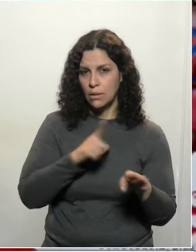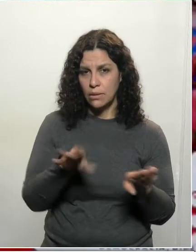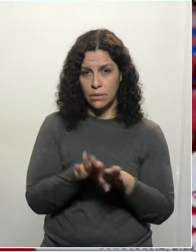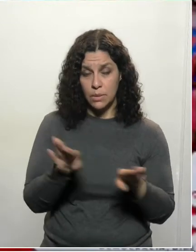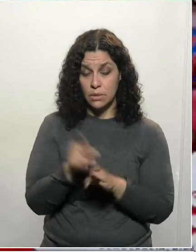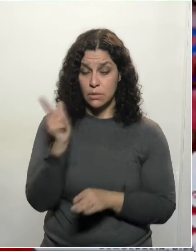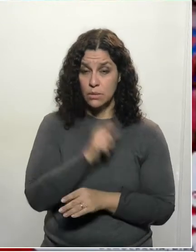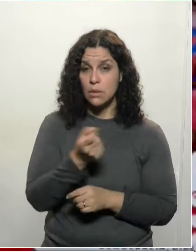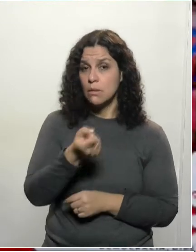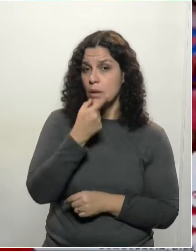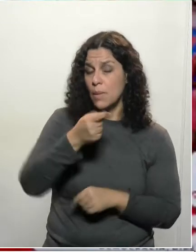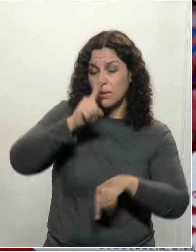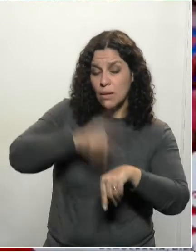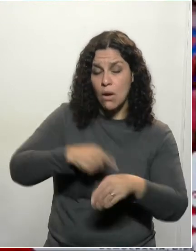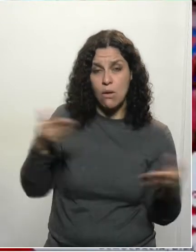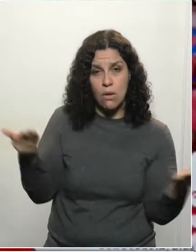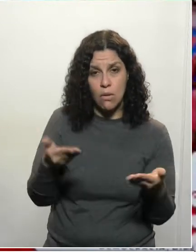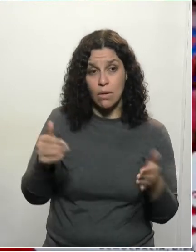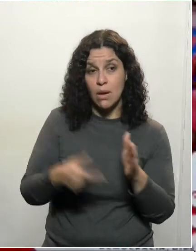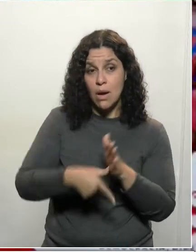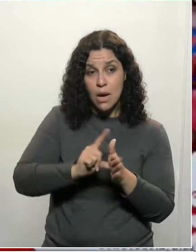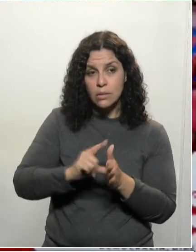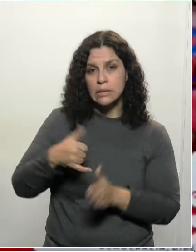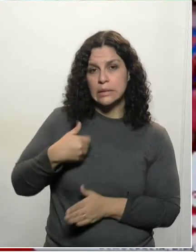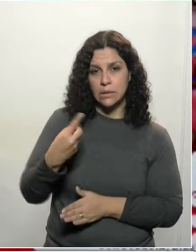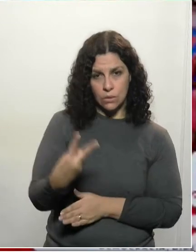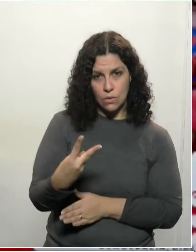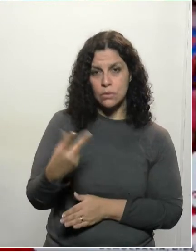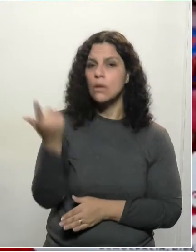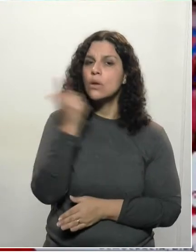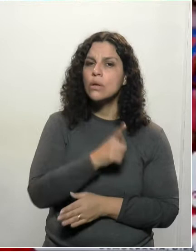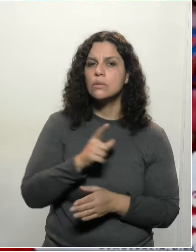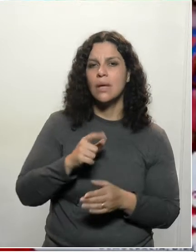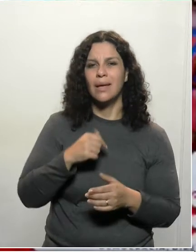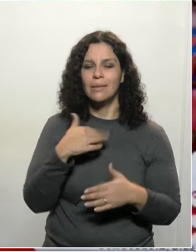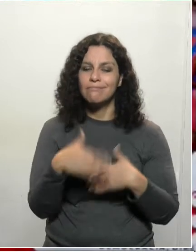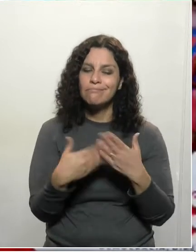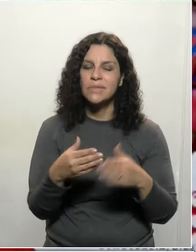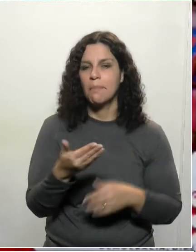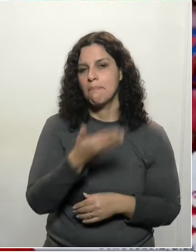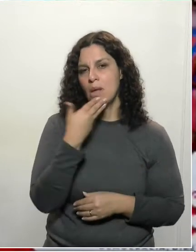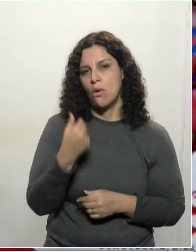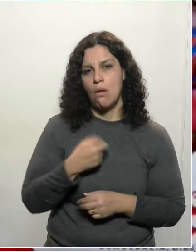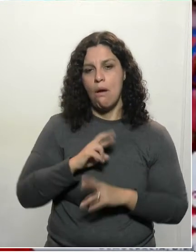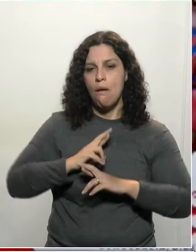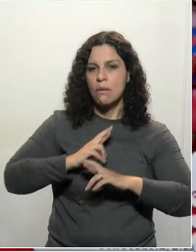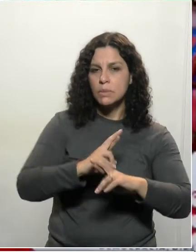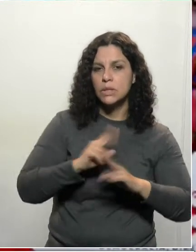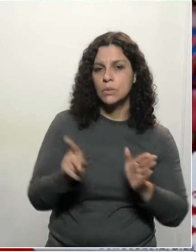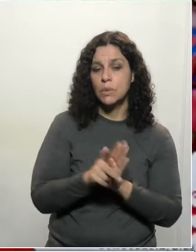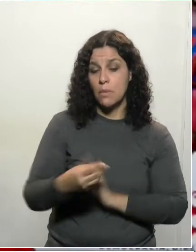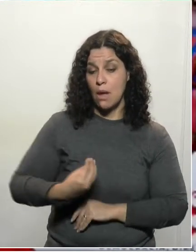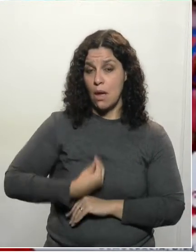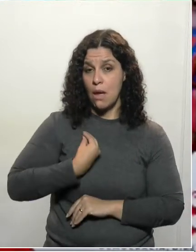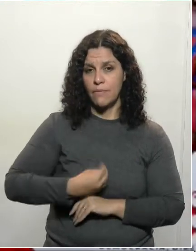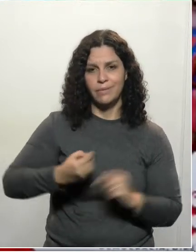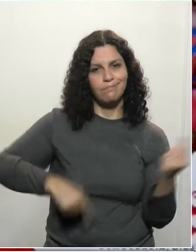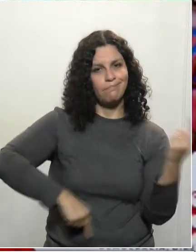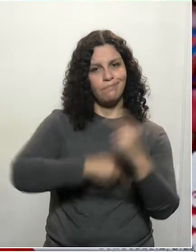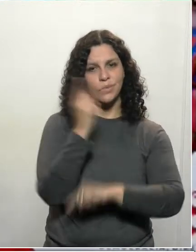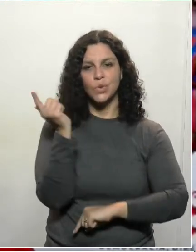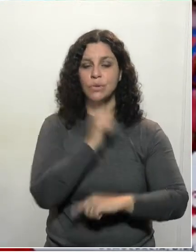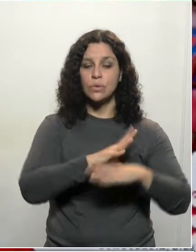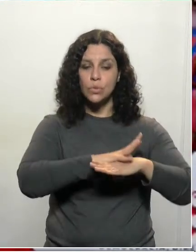esse medicamento a tempo, senhor presidente, ele vai conseguir, pelo menos a expectativa que a família tem, é realmente